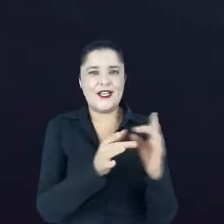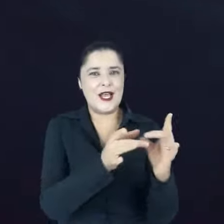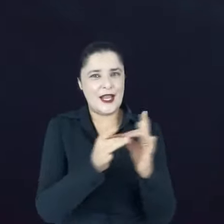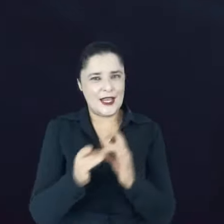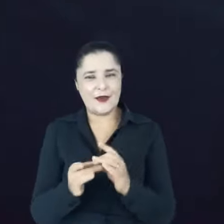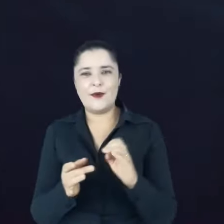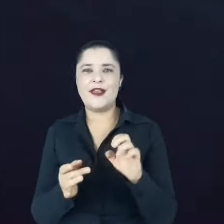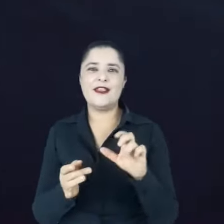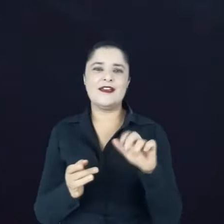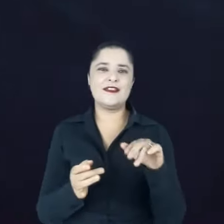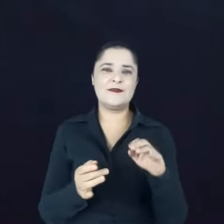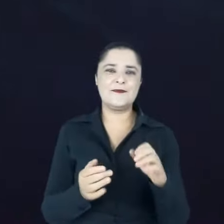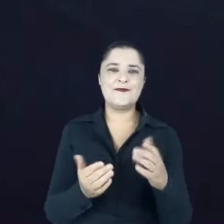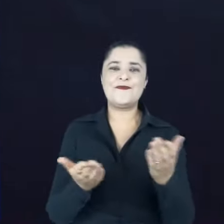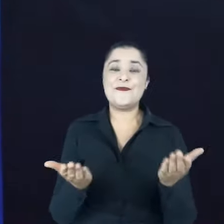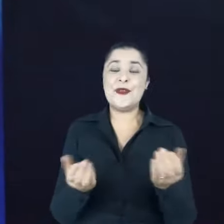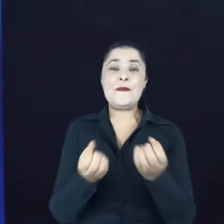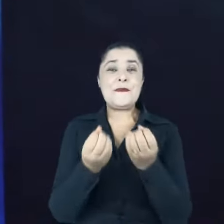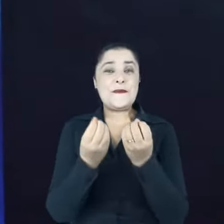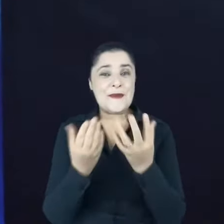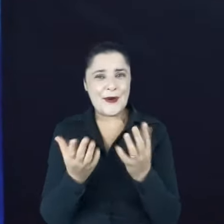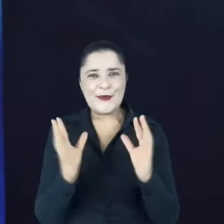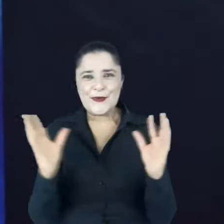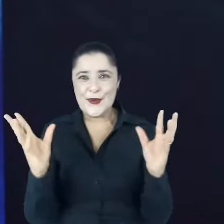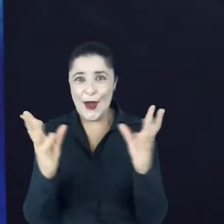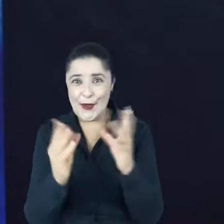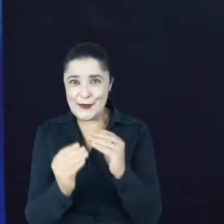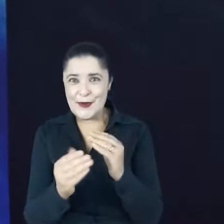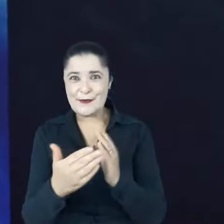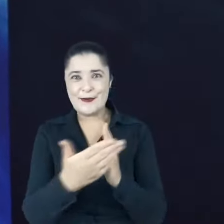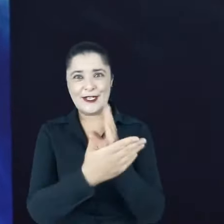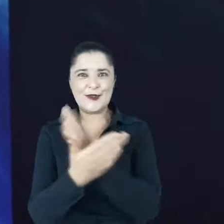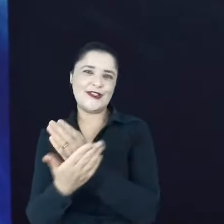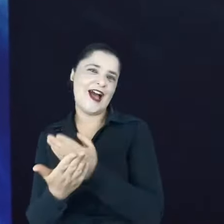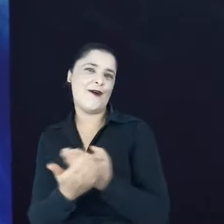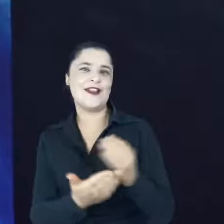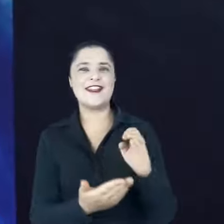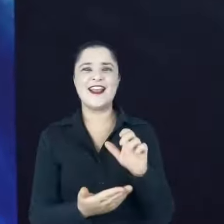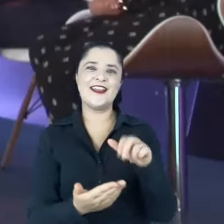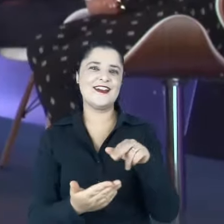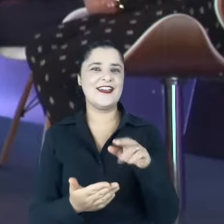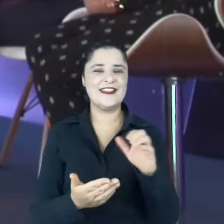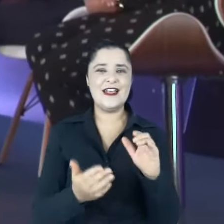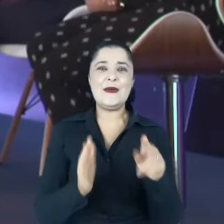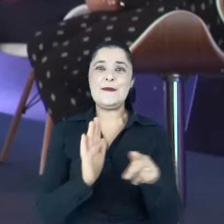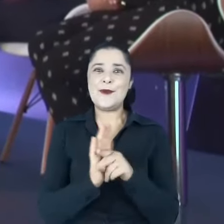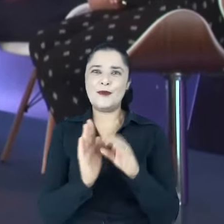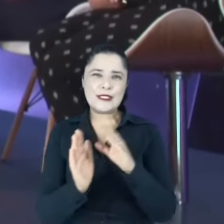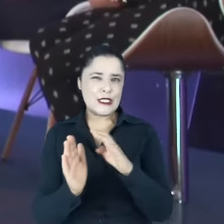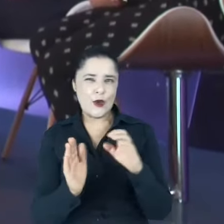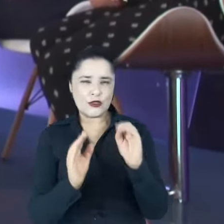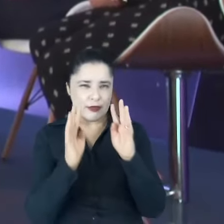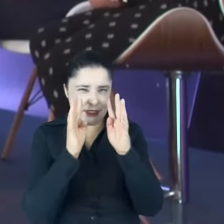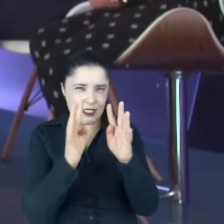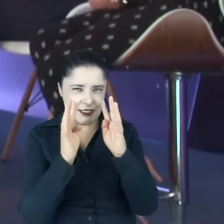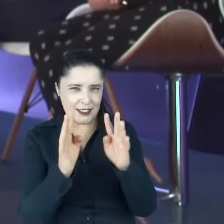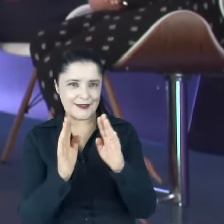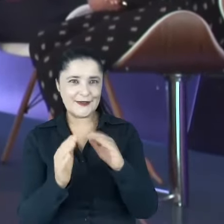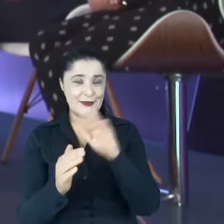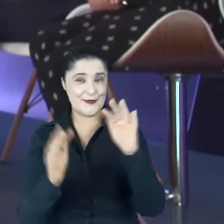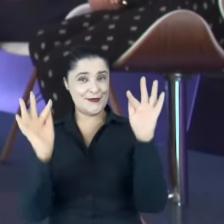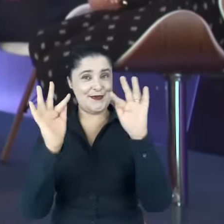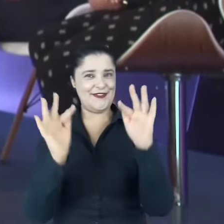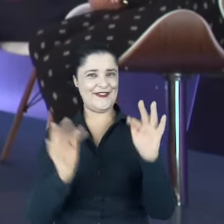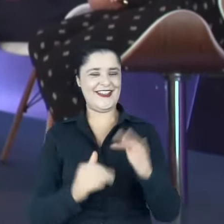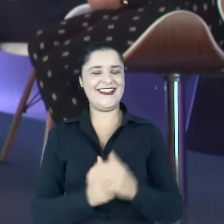problema, link maravilhoso. Acho que todo mundo passou na aula da Elaine hoje, né? Os nossos CEOs prestaram atenção, isso é muito bom, já me deixa muito feliz.